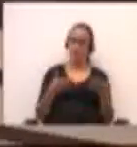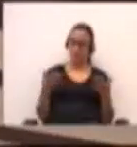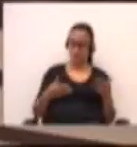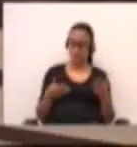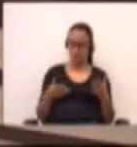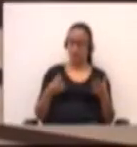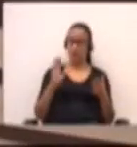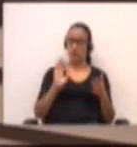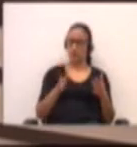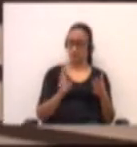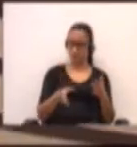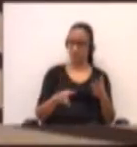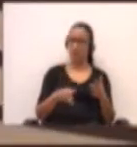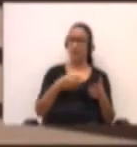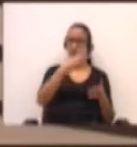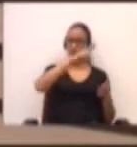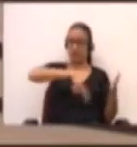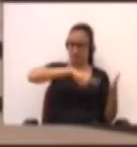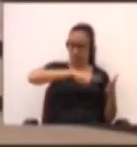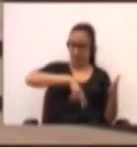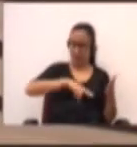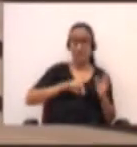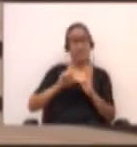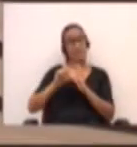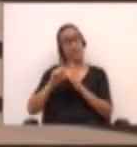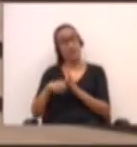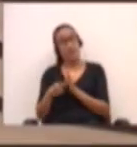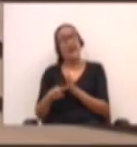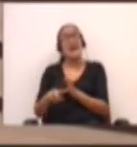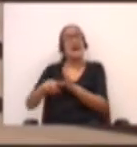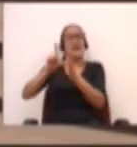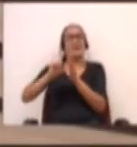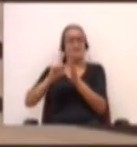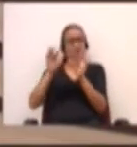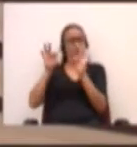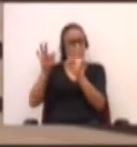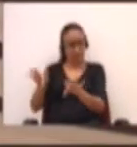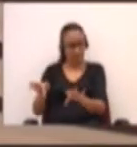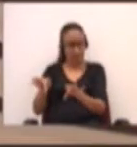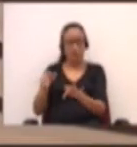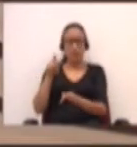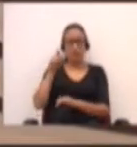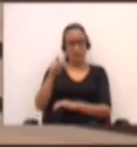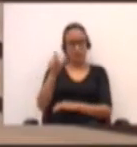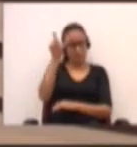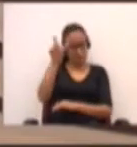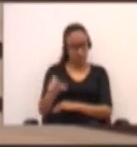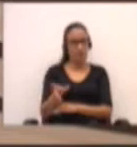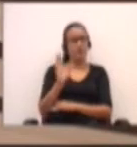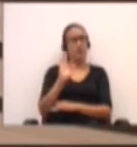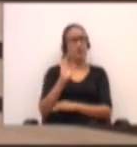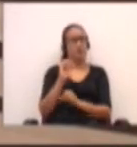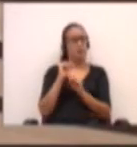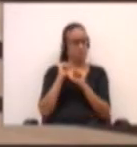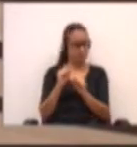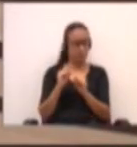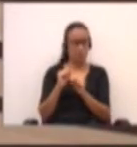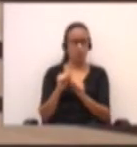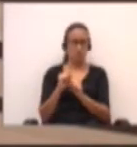que se termine o expediente, Vossa Senhoria pode procurar